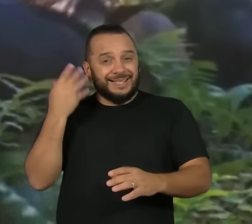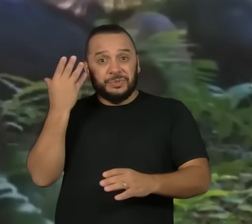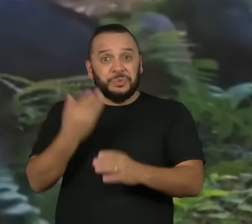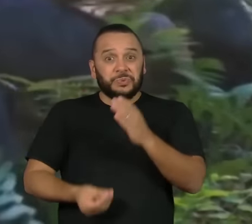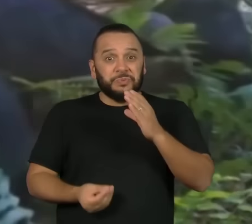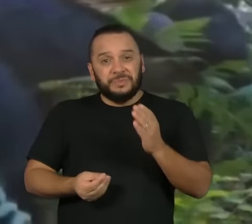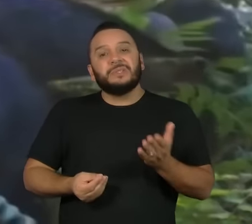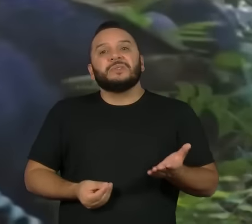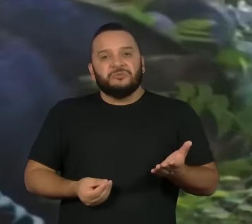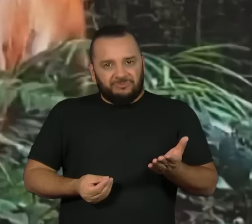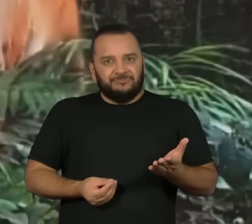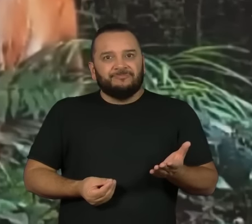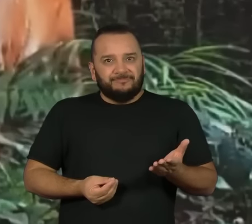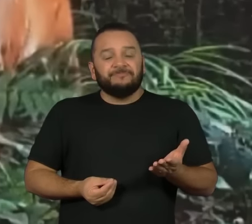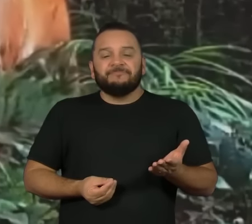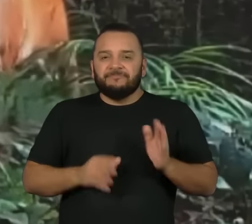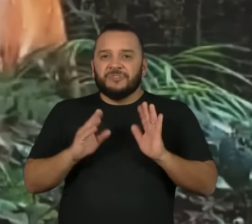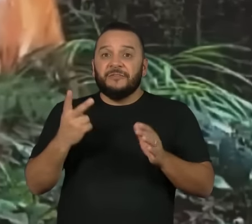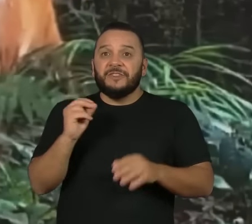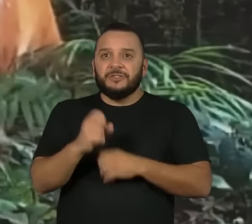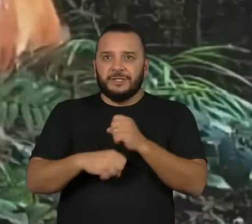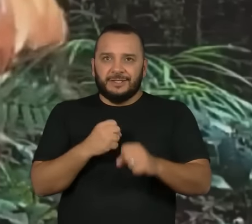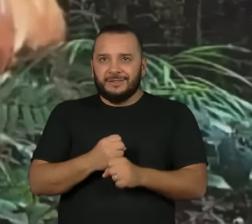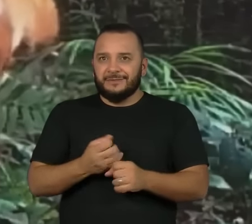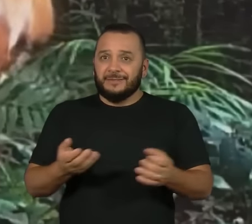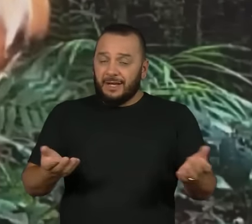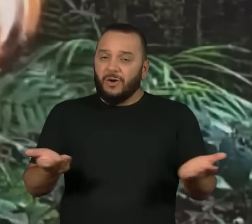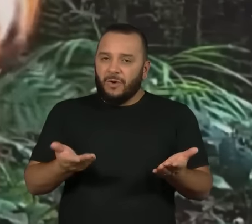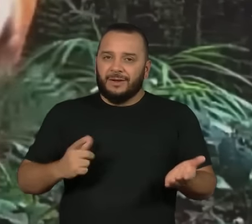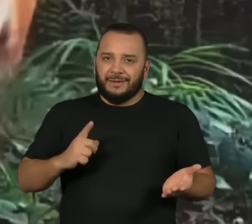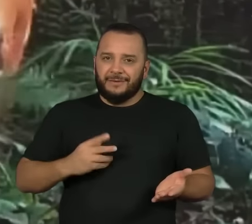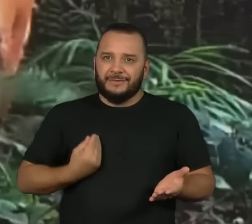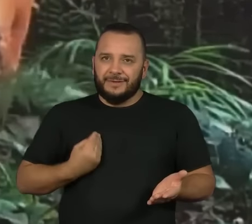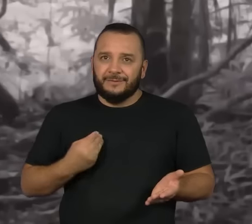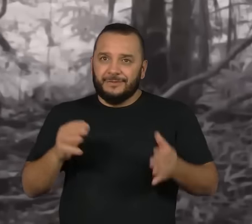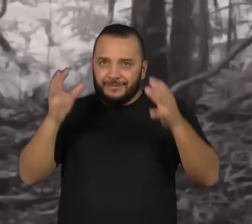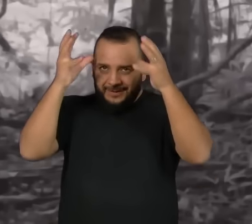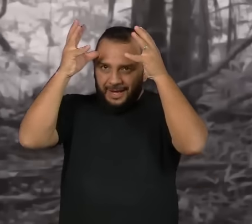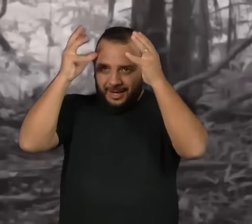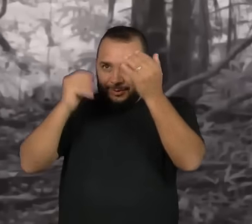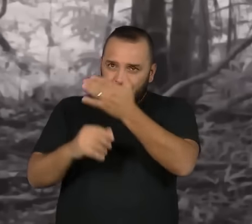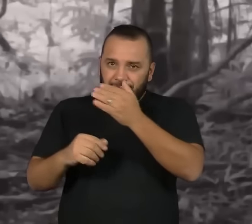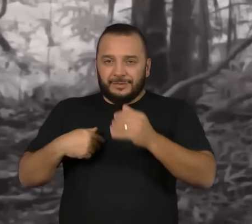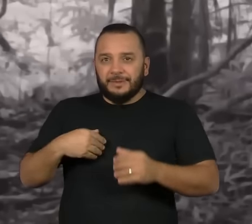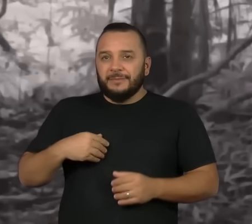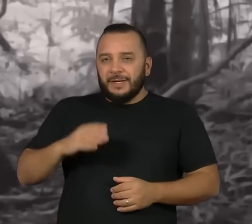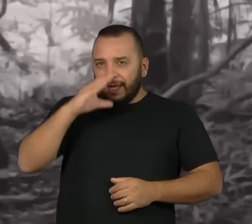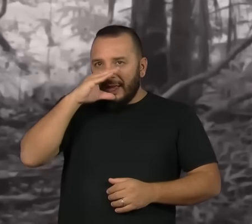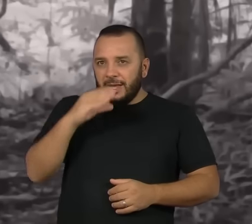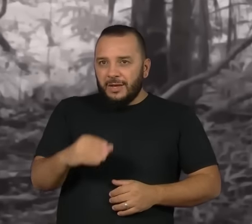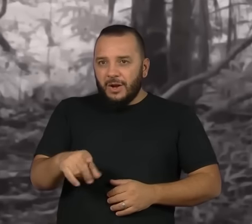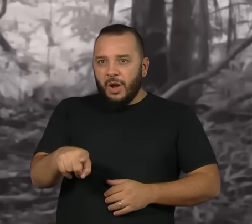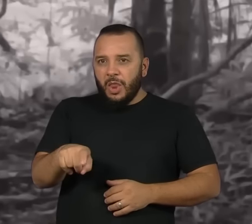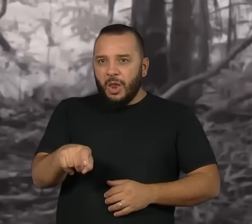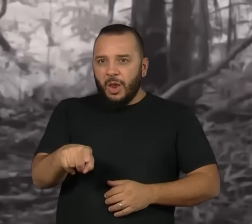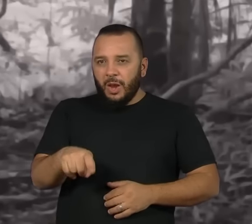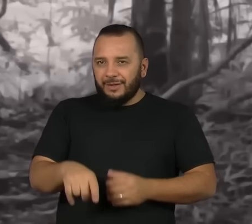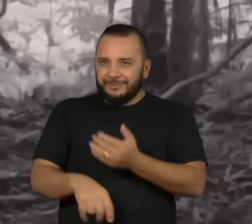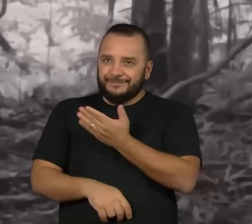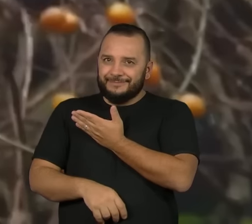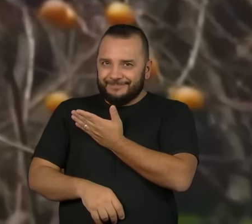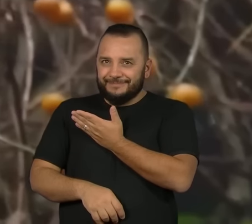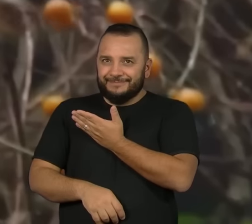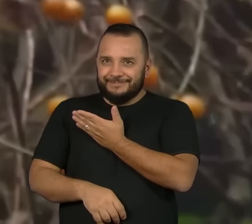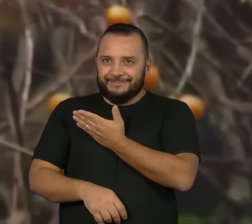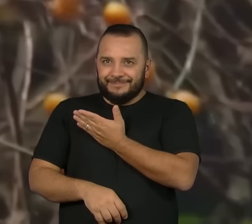cerca de 2 décadas. Aqui, o gracioso veado mateiro e o tamanduá-bandeira, com sua longa